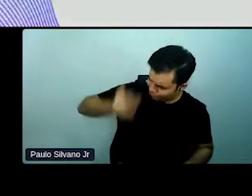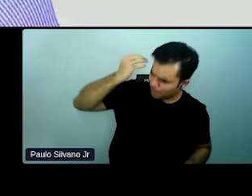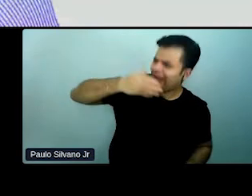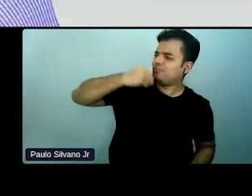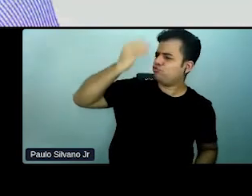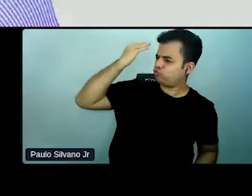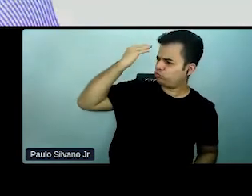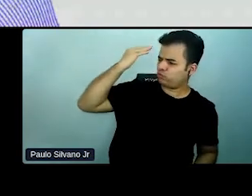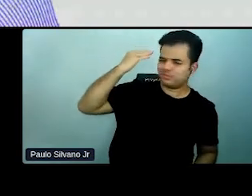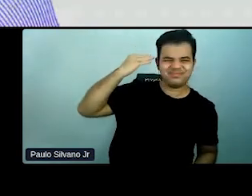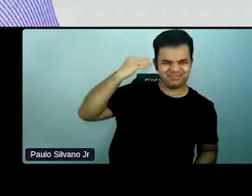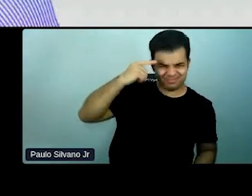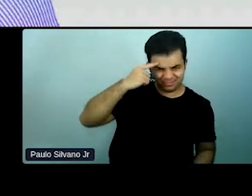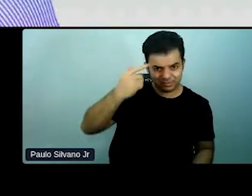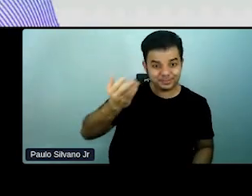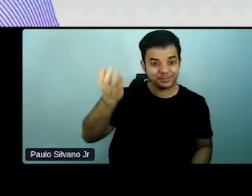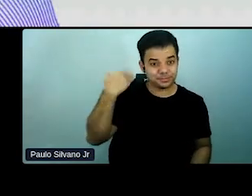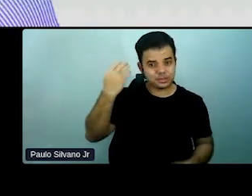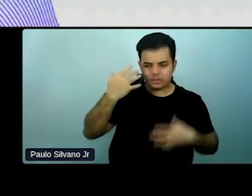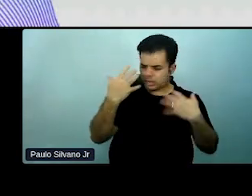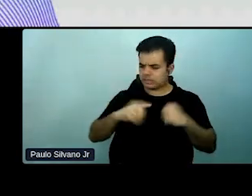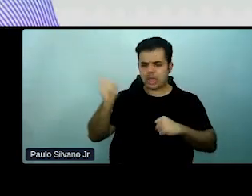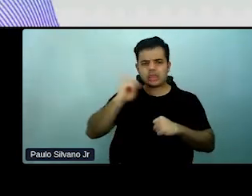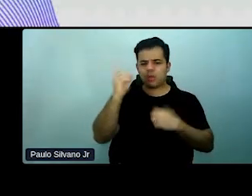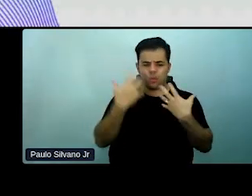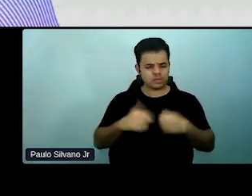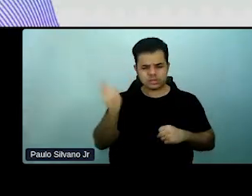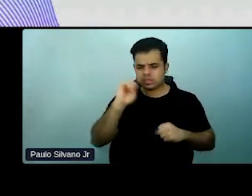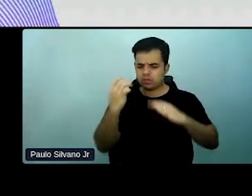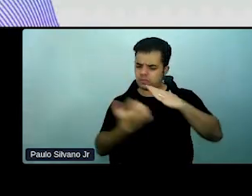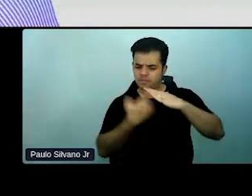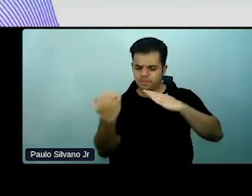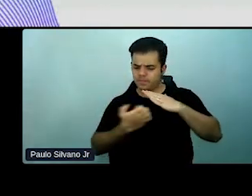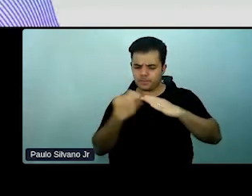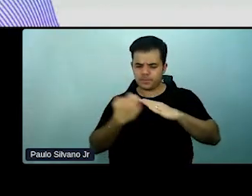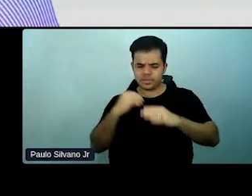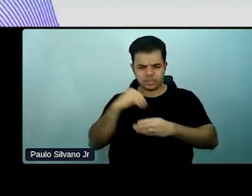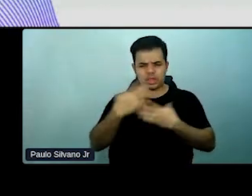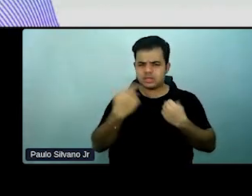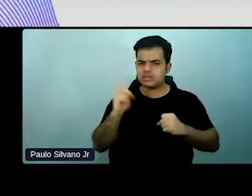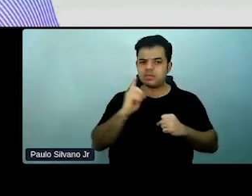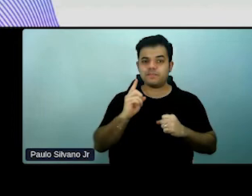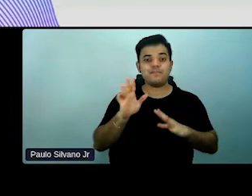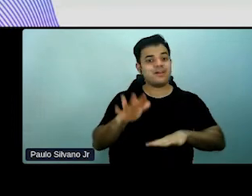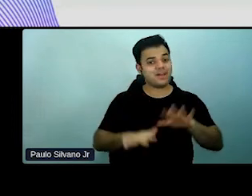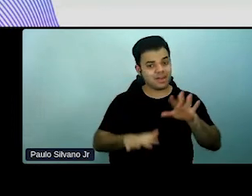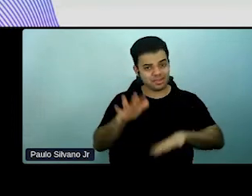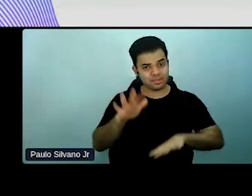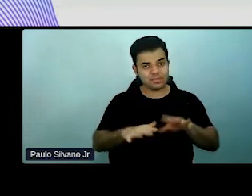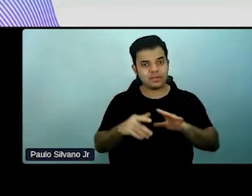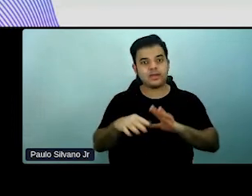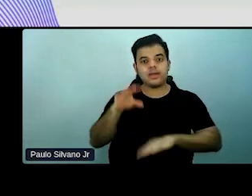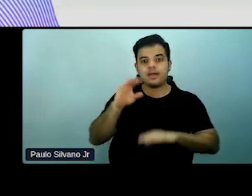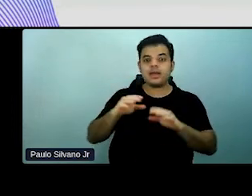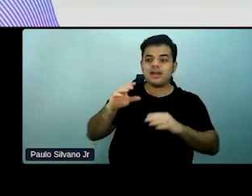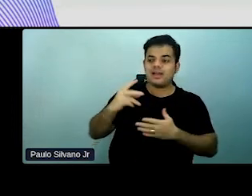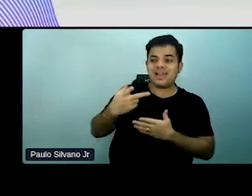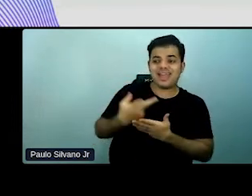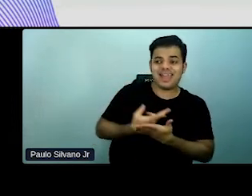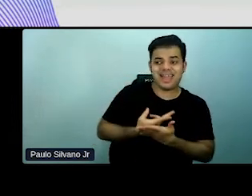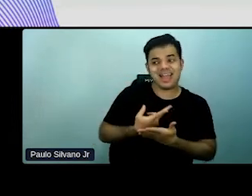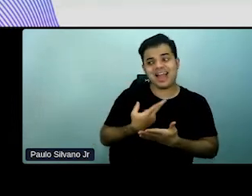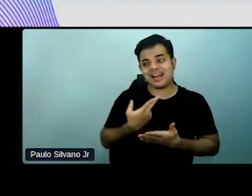são coisas inaceitáveis na Lambda, mas que socialmente são teoricamente é um problema aceito, é algo com tipo, tá errado,